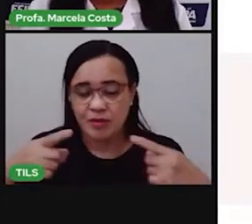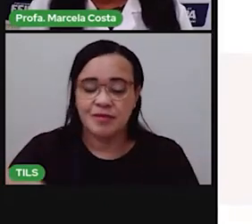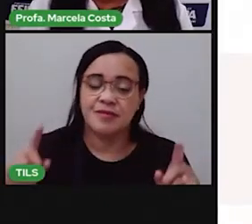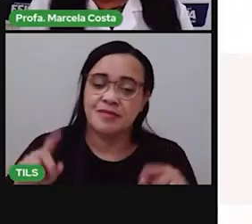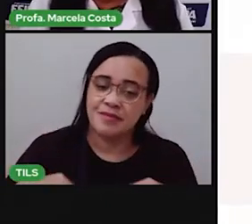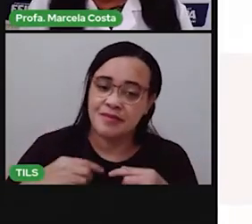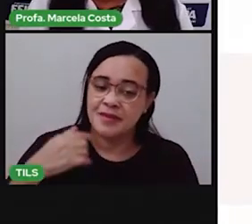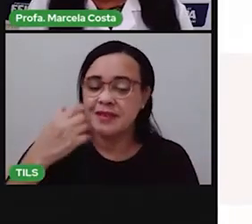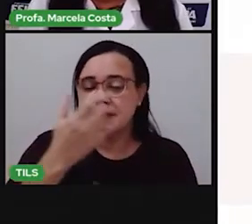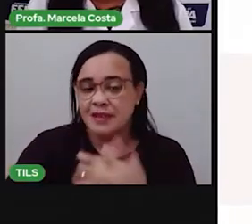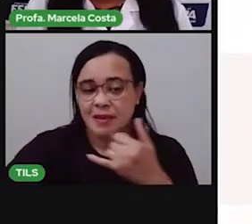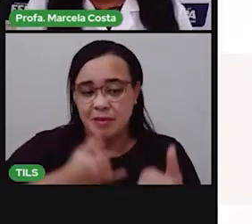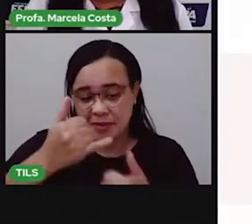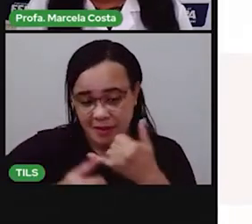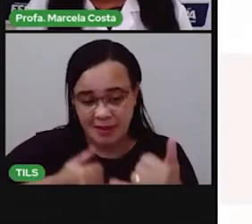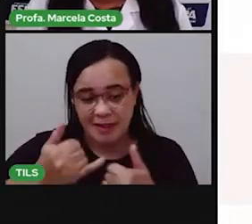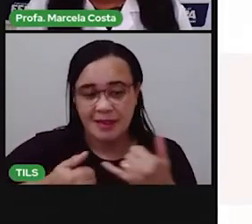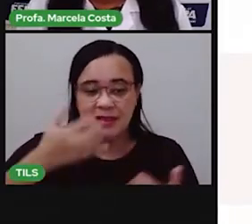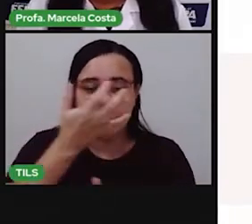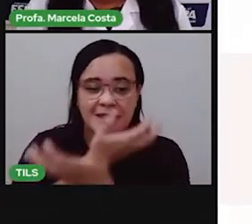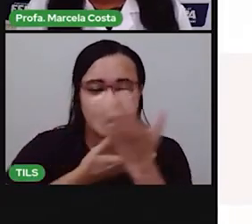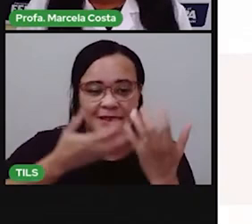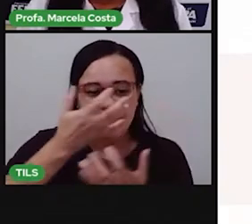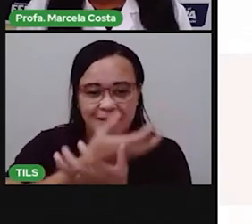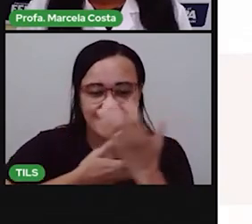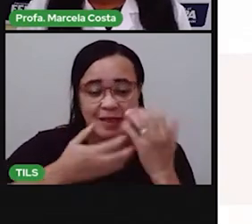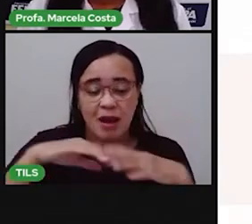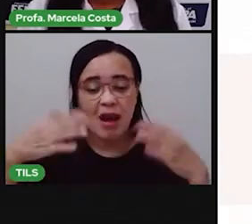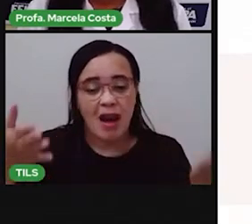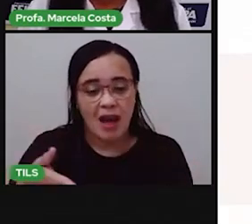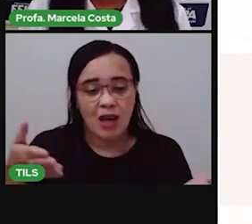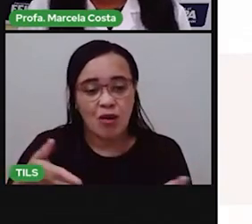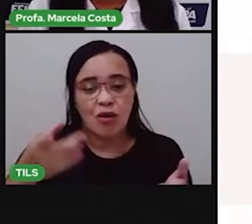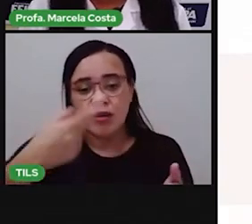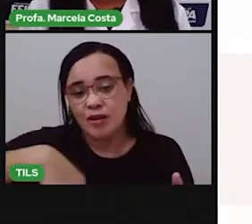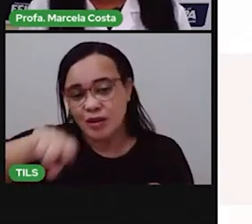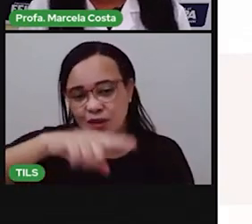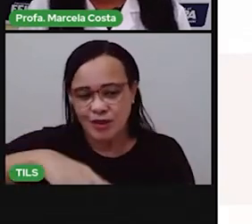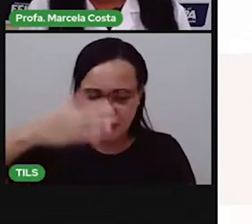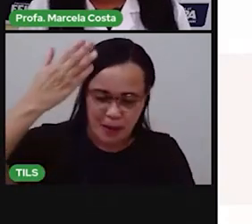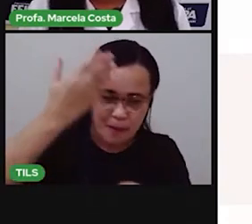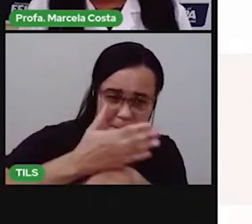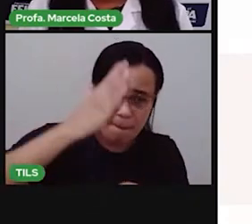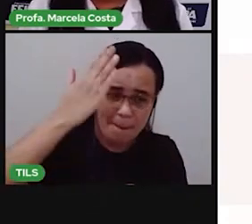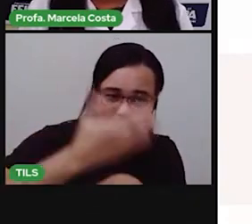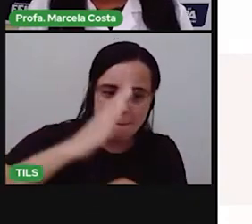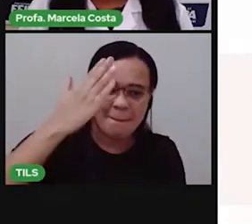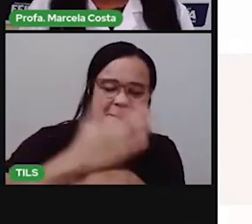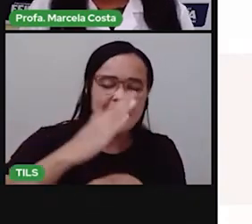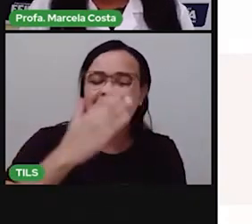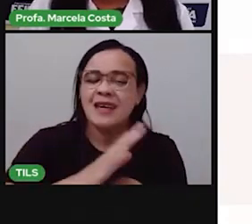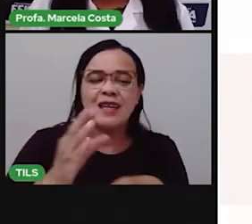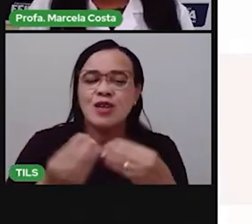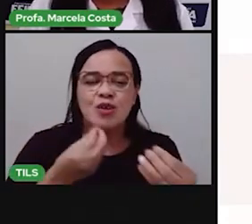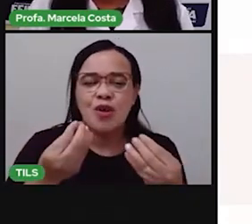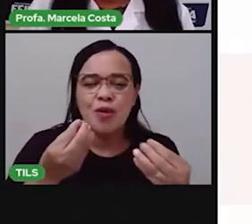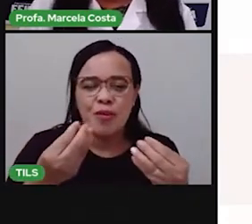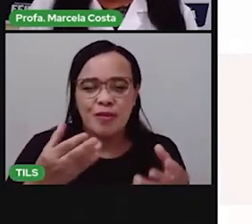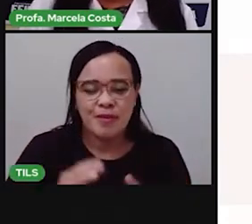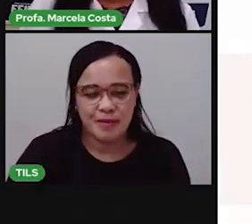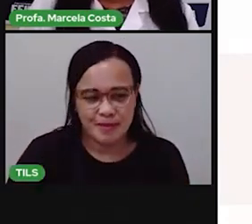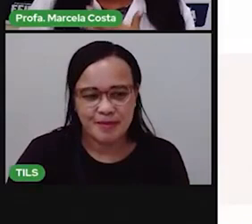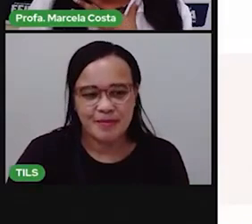forno, a gente vai praticar, tá bom? Vamos